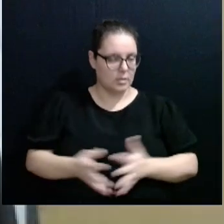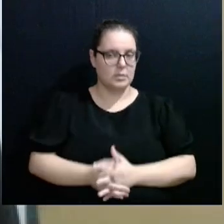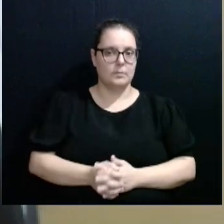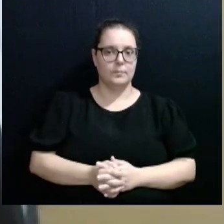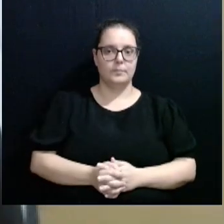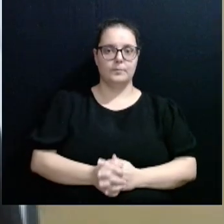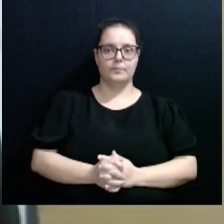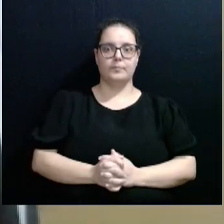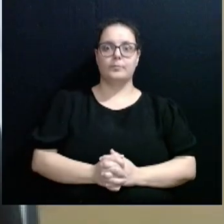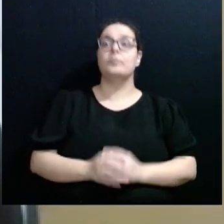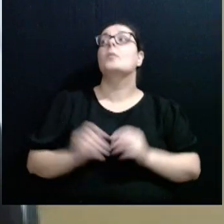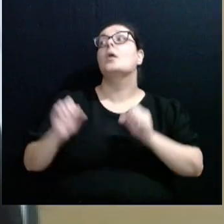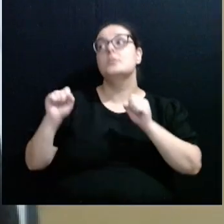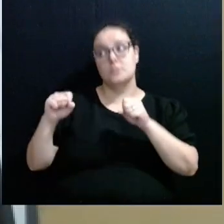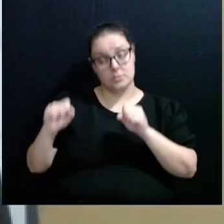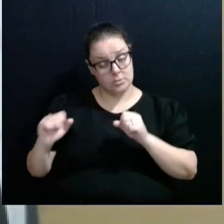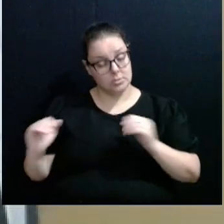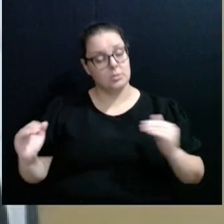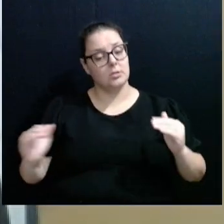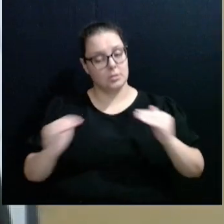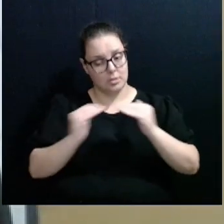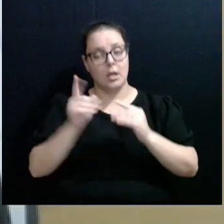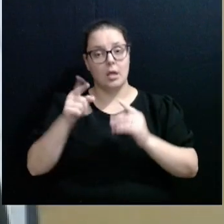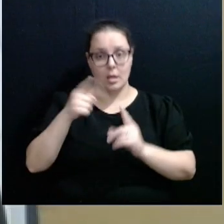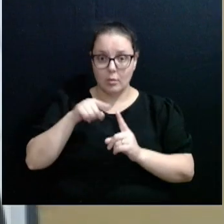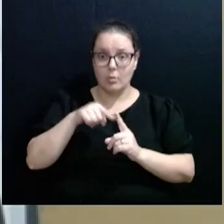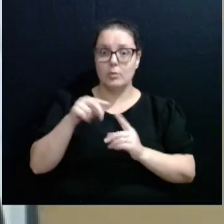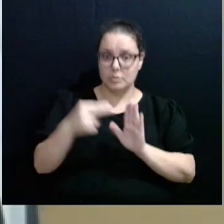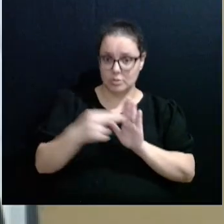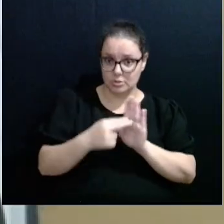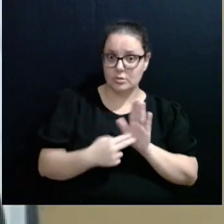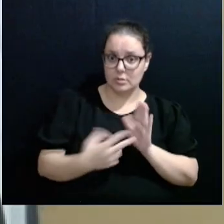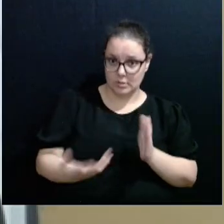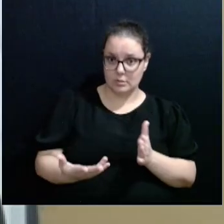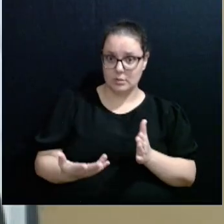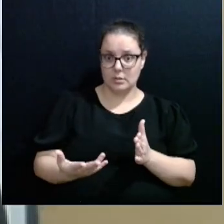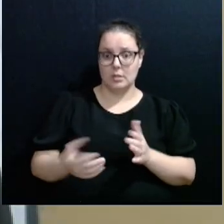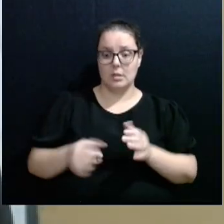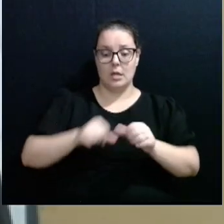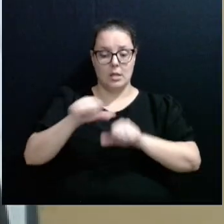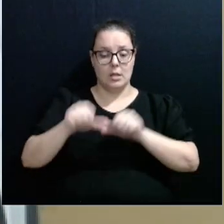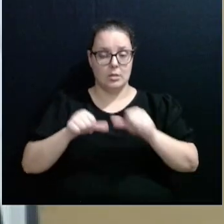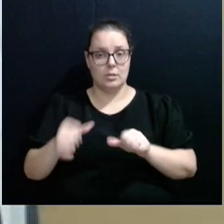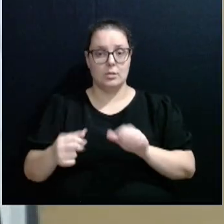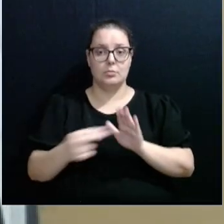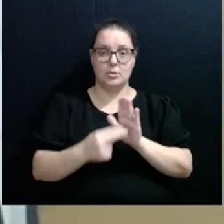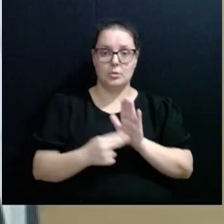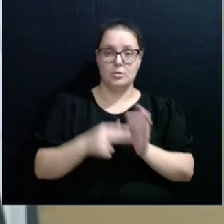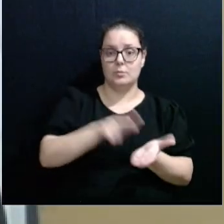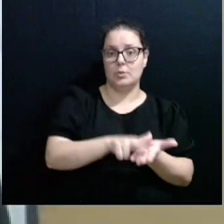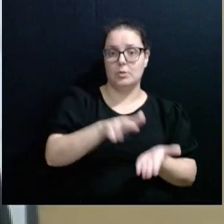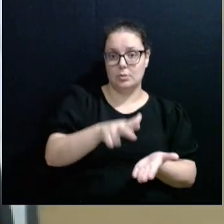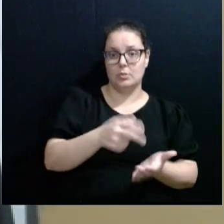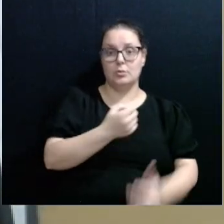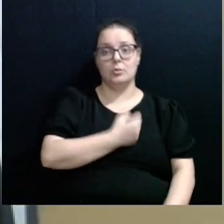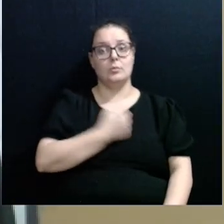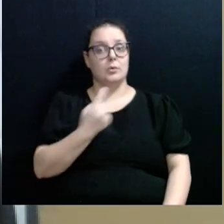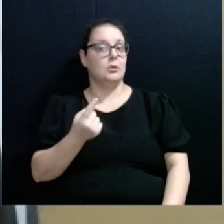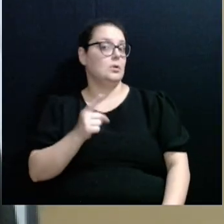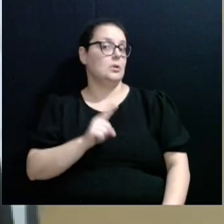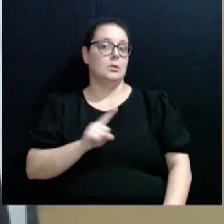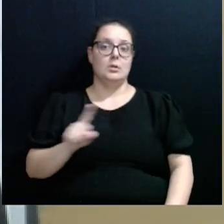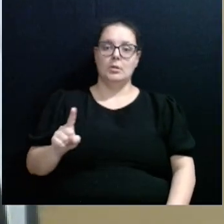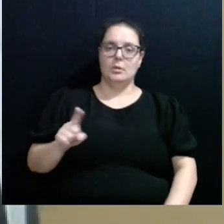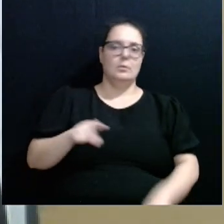Exato. Esse é o objetivo da norma. As alterações da norma regulamentadora número 1, elas não são exclusivas